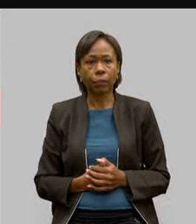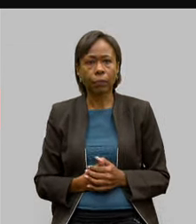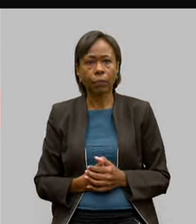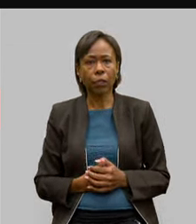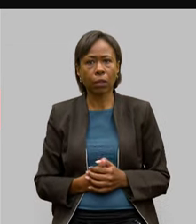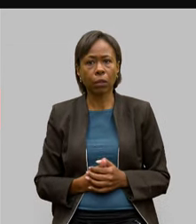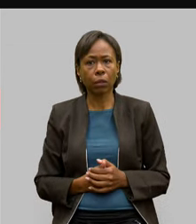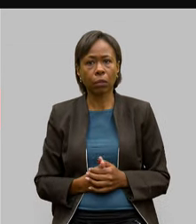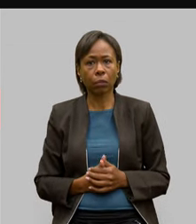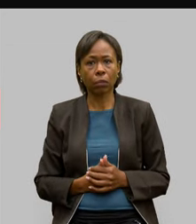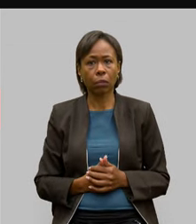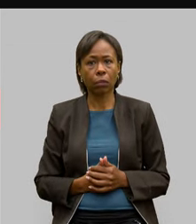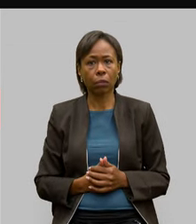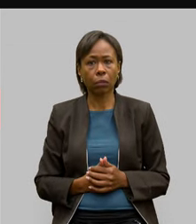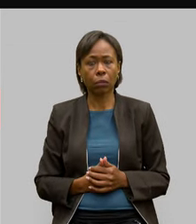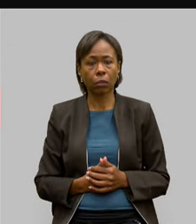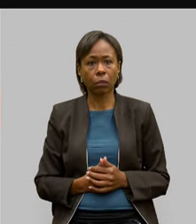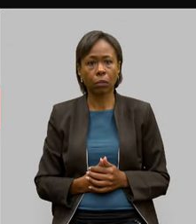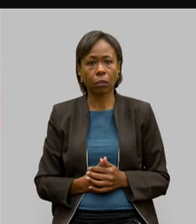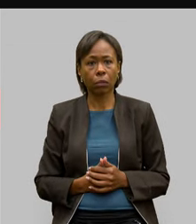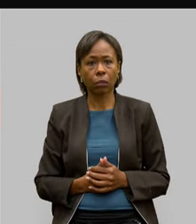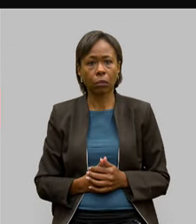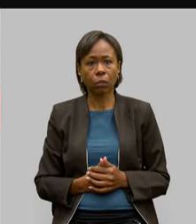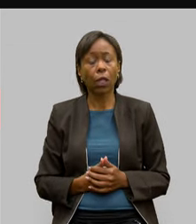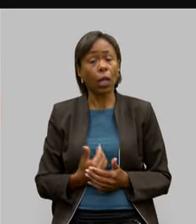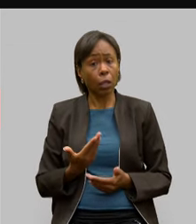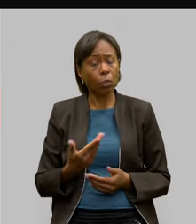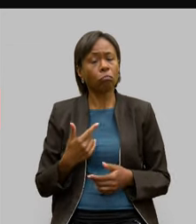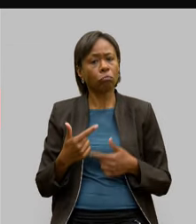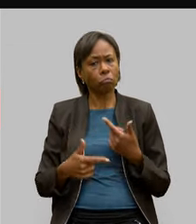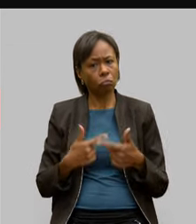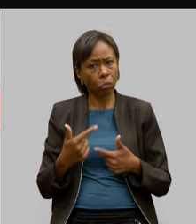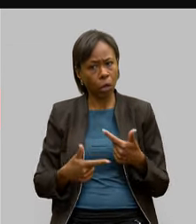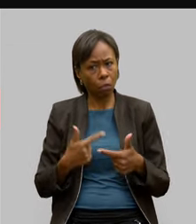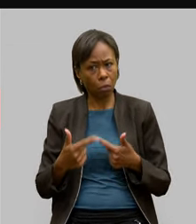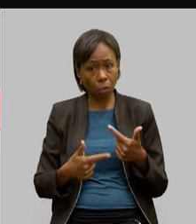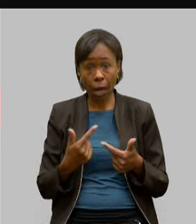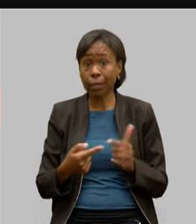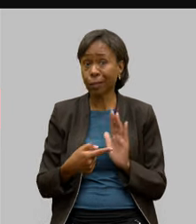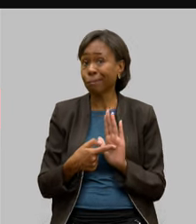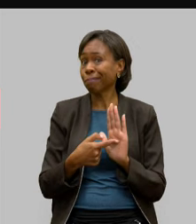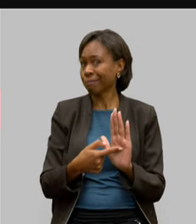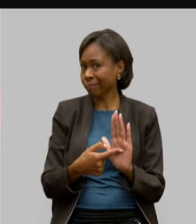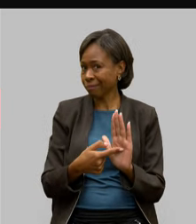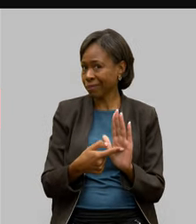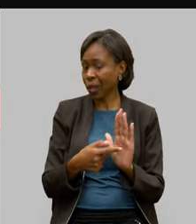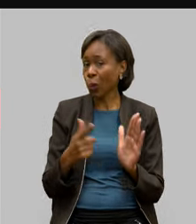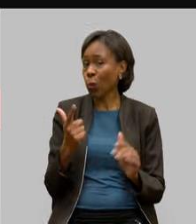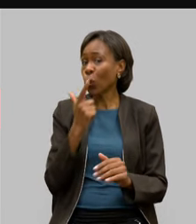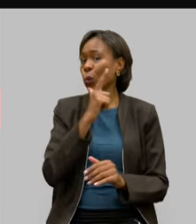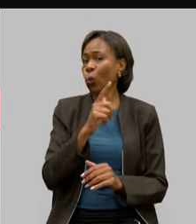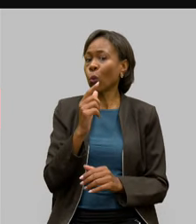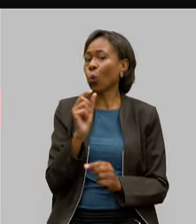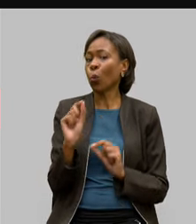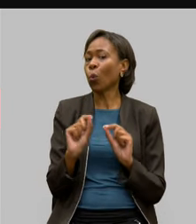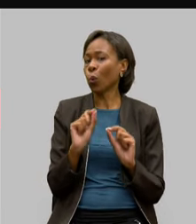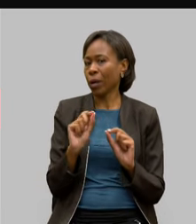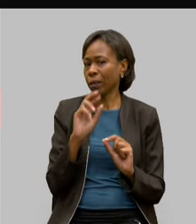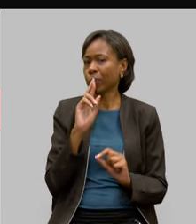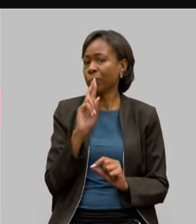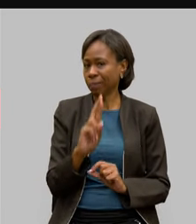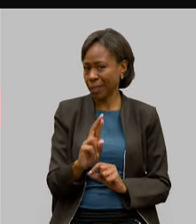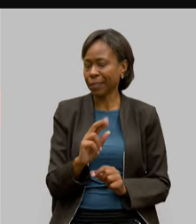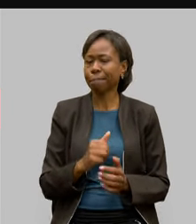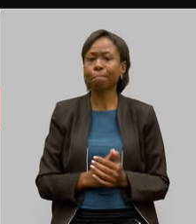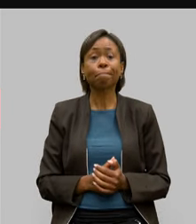e através desses desses trabalhos né então é bom a gente mostrar os resultados também né nos meus resultados eu